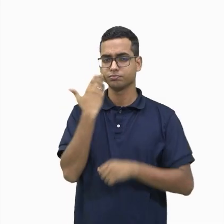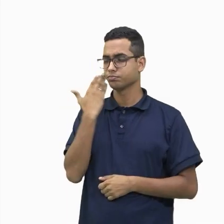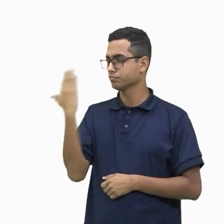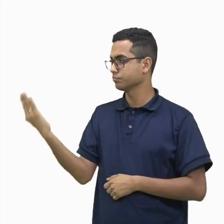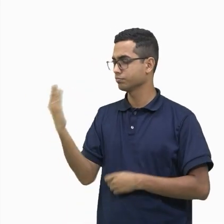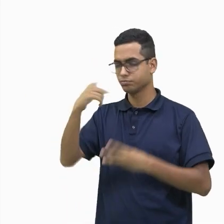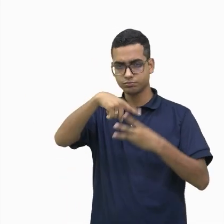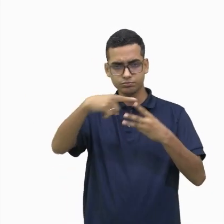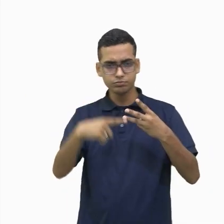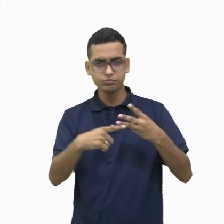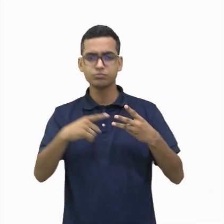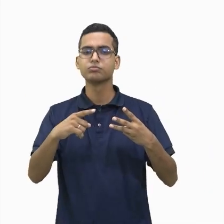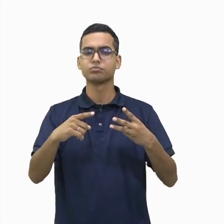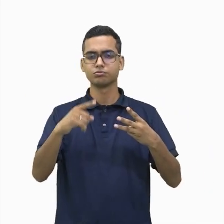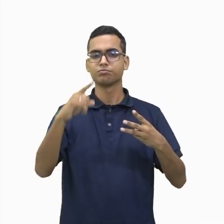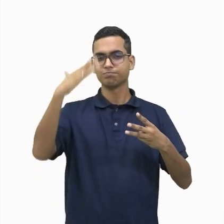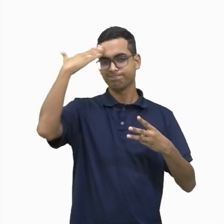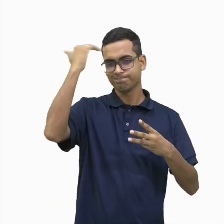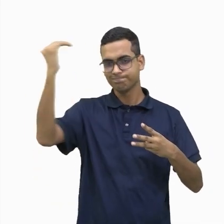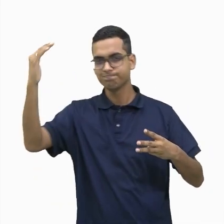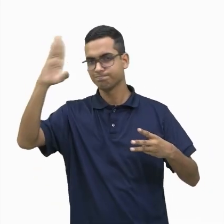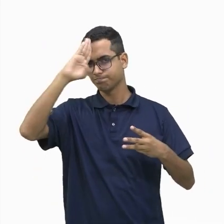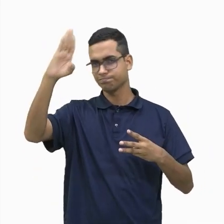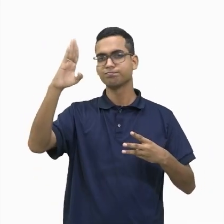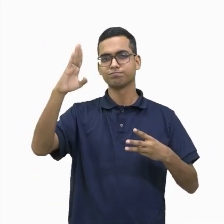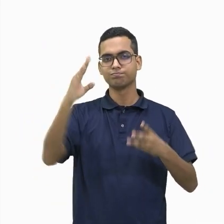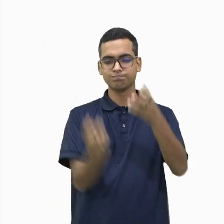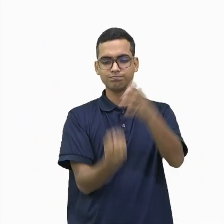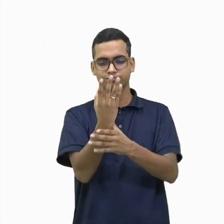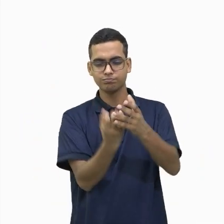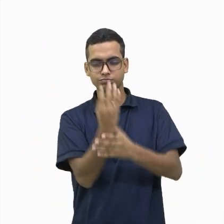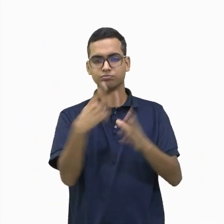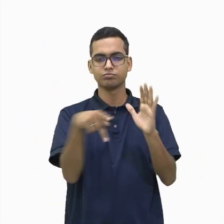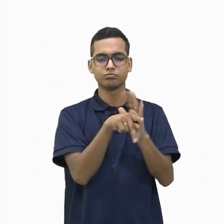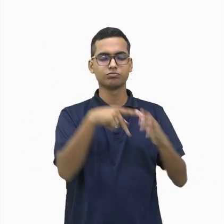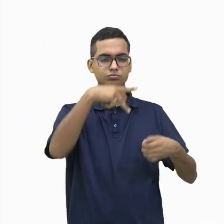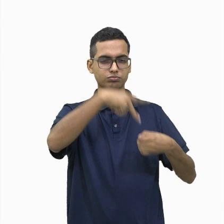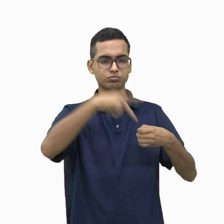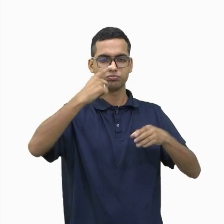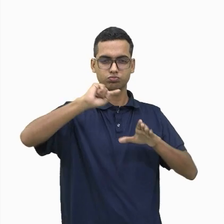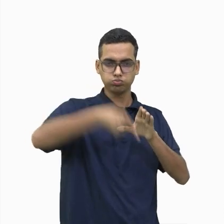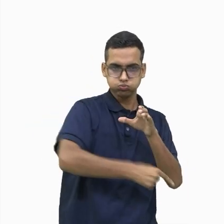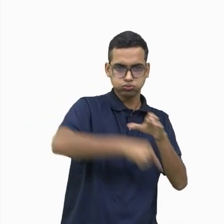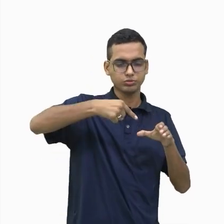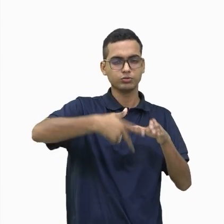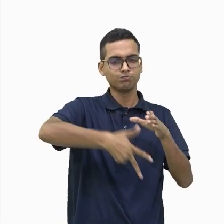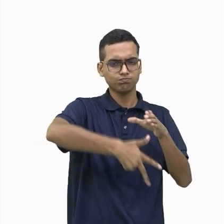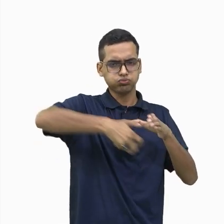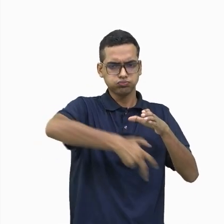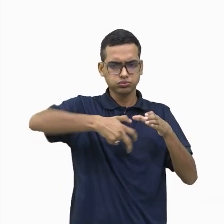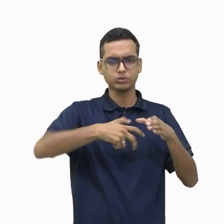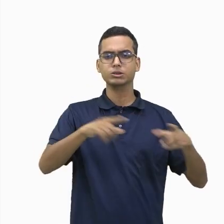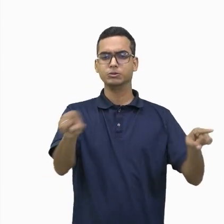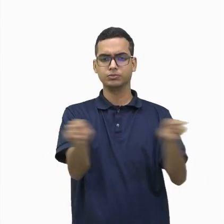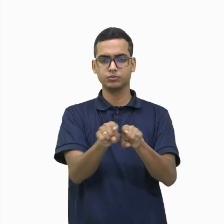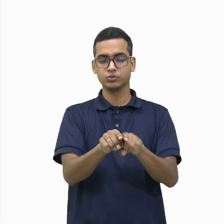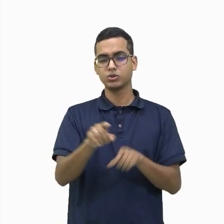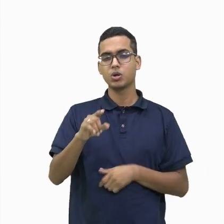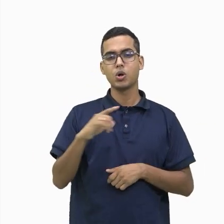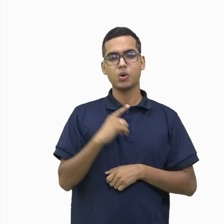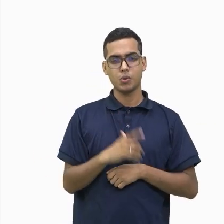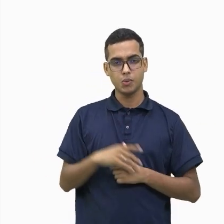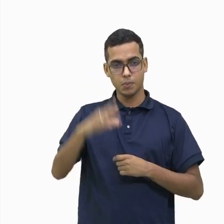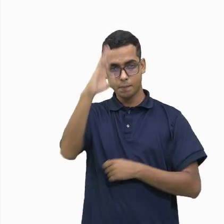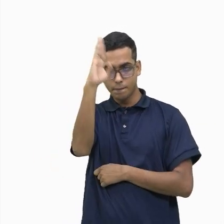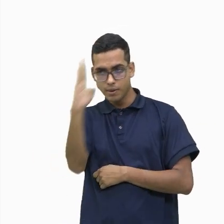vão ter grandes destaques, tá? No Brasil e na Venezuela, parte dessas reservas de petróleo,